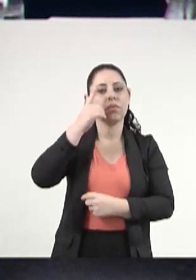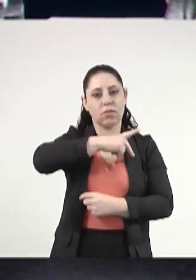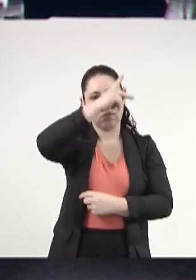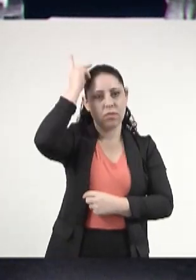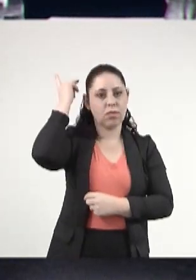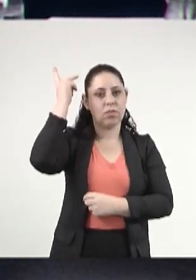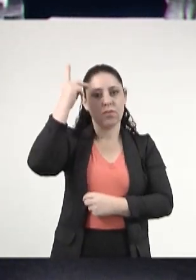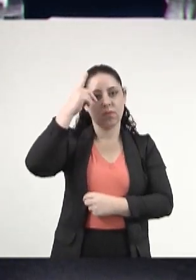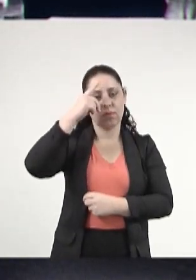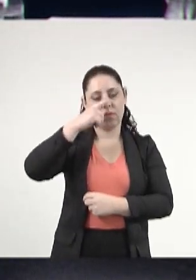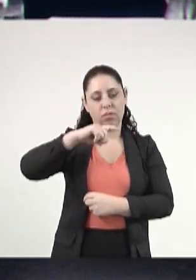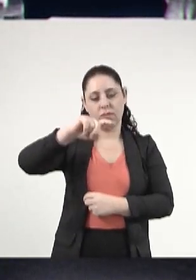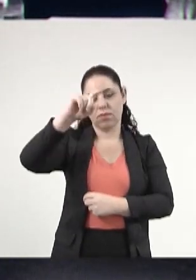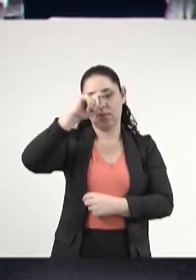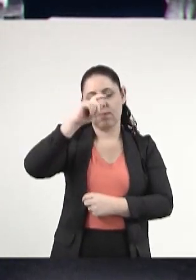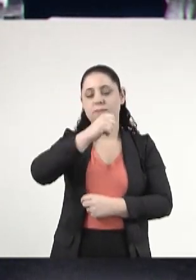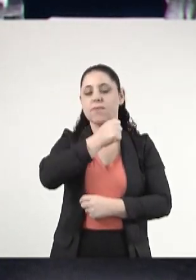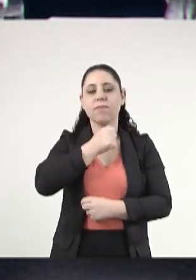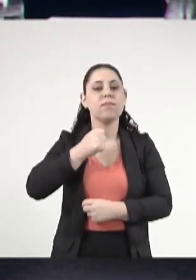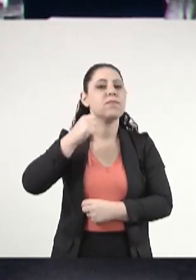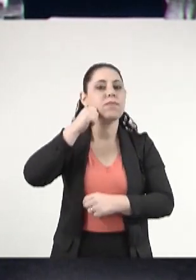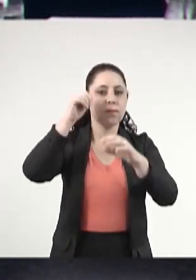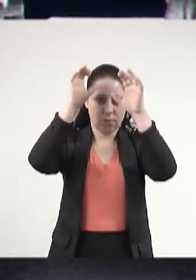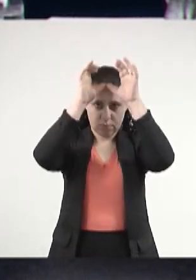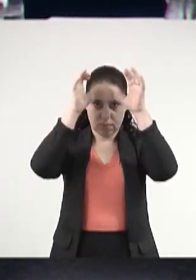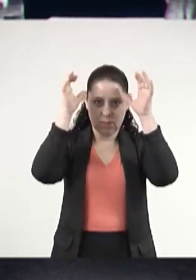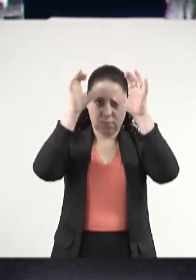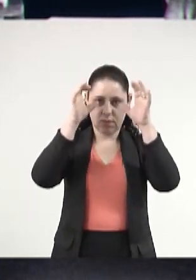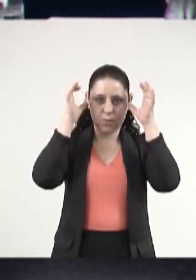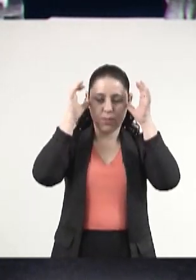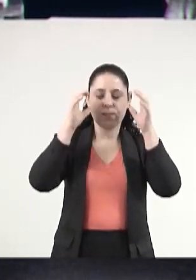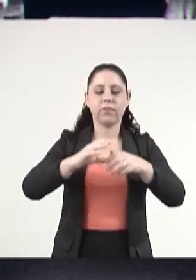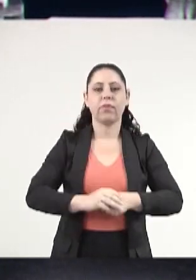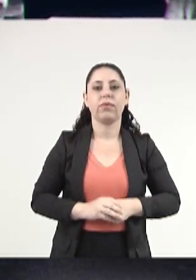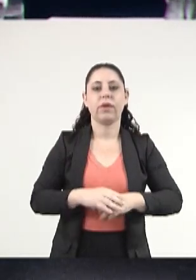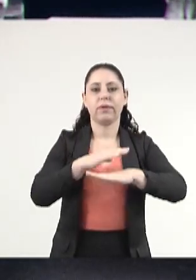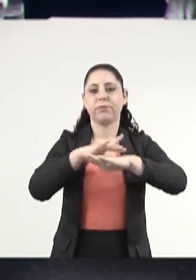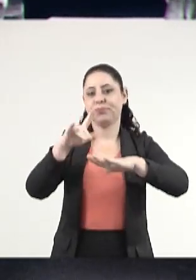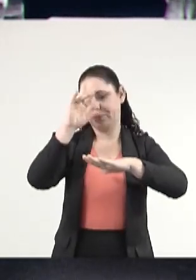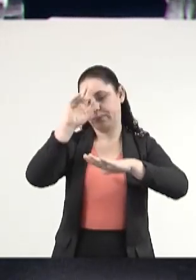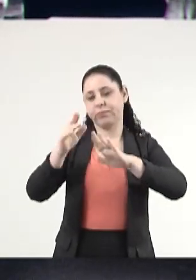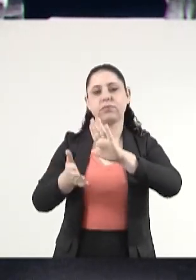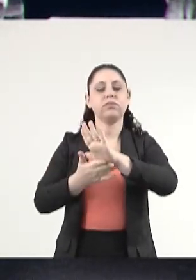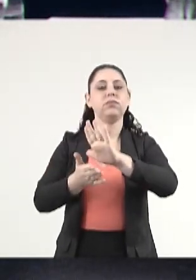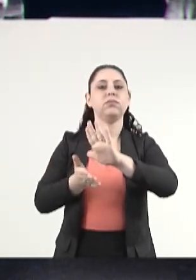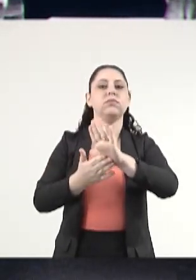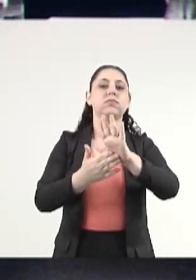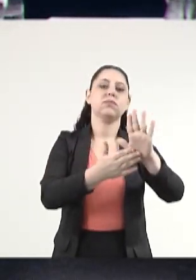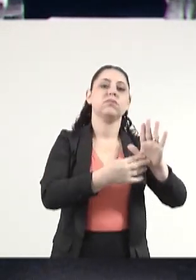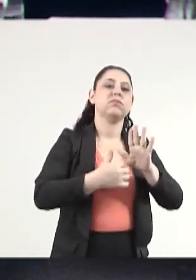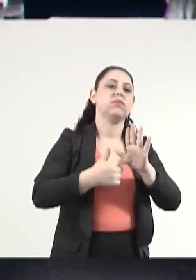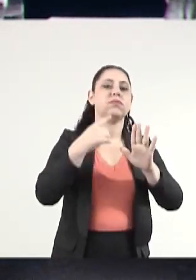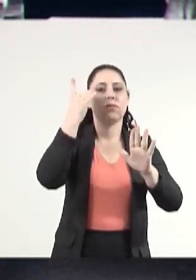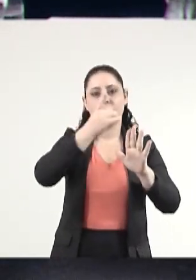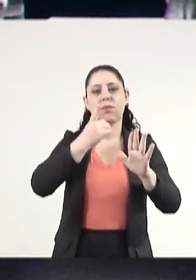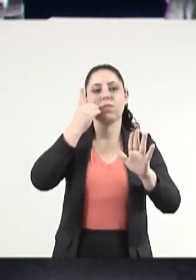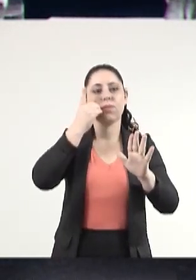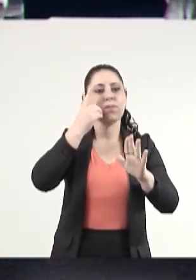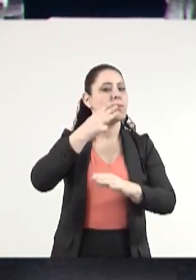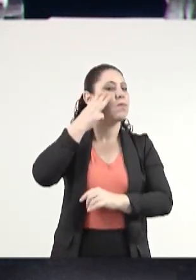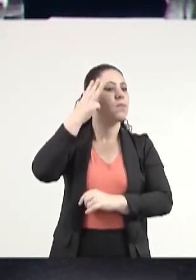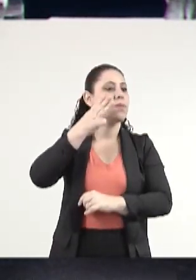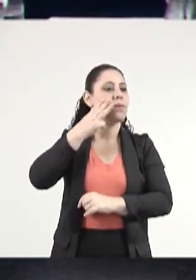Paulo Correia, Zeca do PT, Antônio Vaz e Caravina. Sobre a mesa, proposições apresentadas pelos deputados